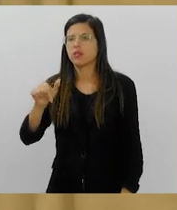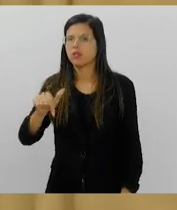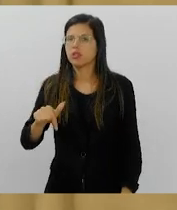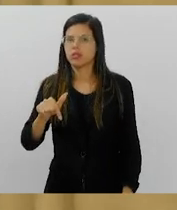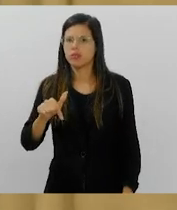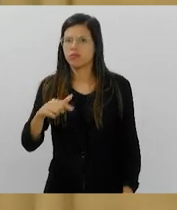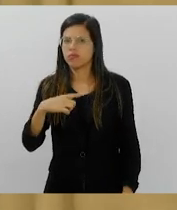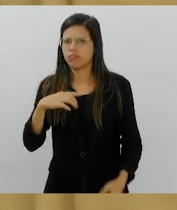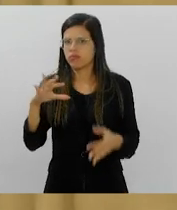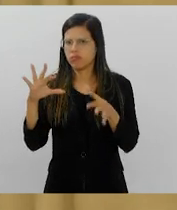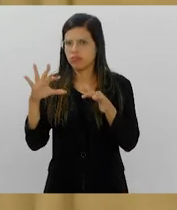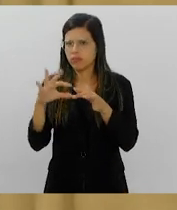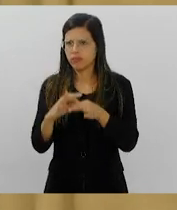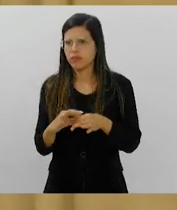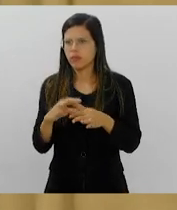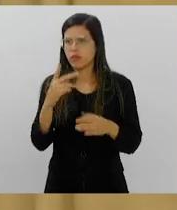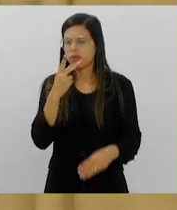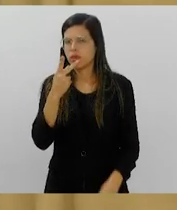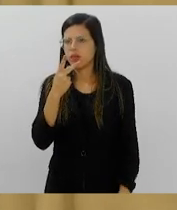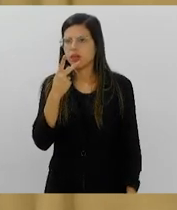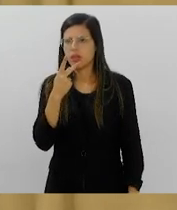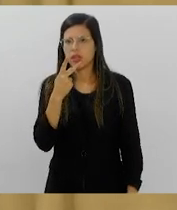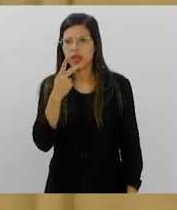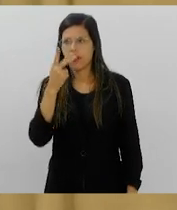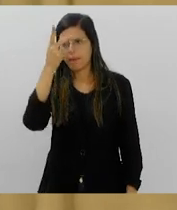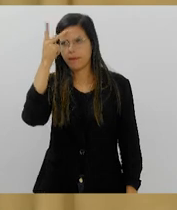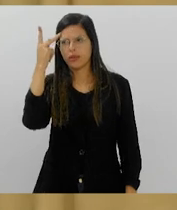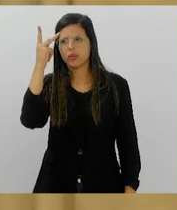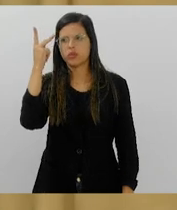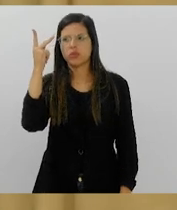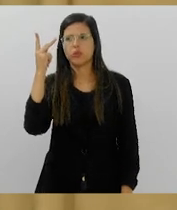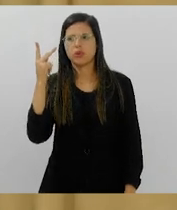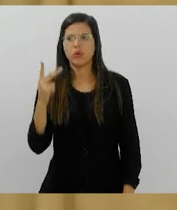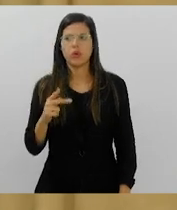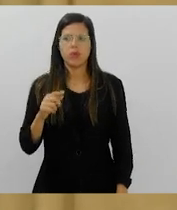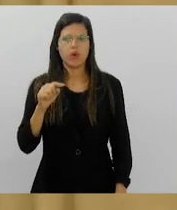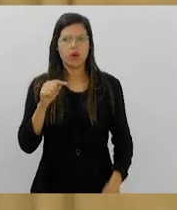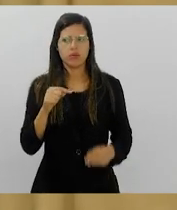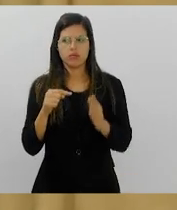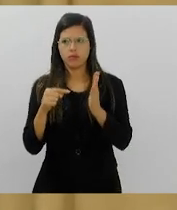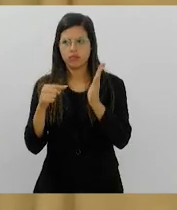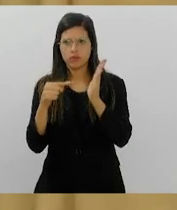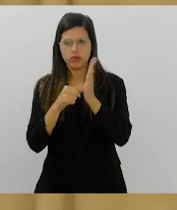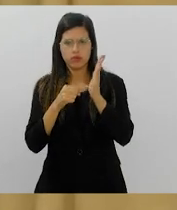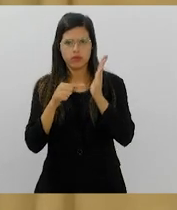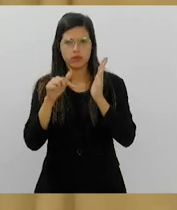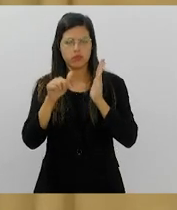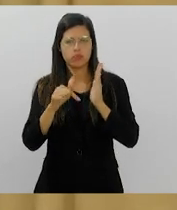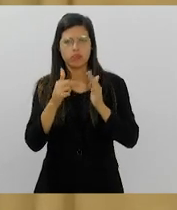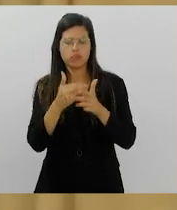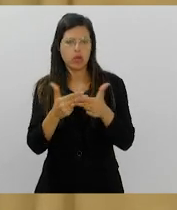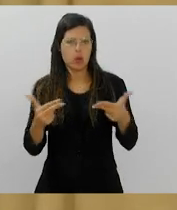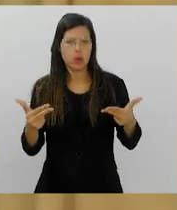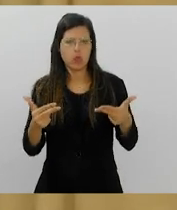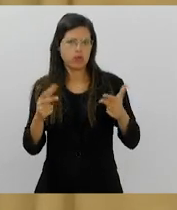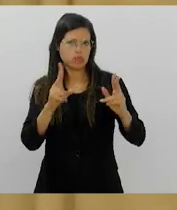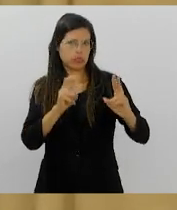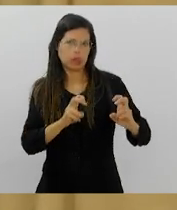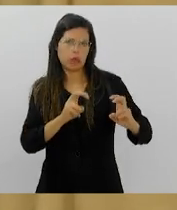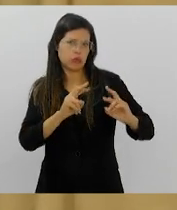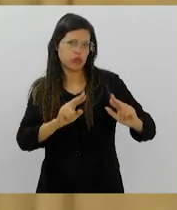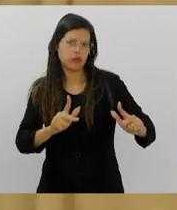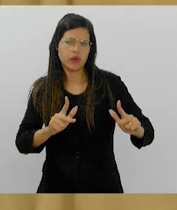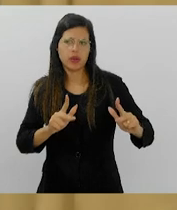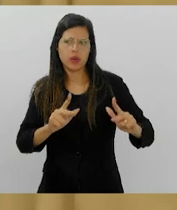eu acabei de falar, sobre da pessoa ter denunciado alguma coisa sobre tema adverso, como também, às vezes, a pessoa ela coloca o